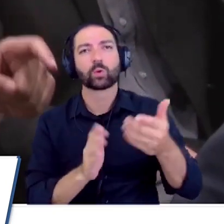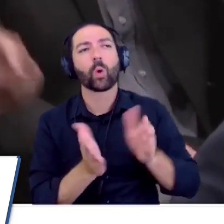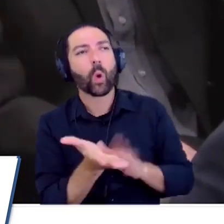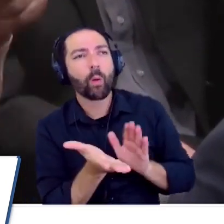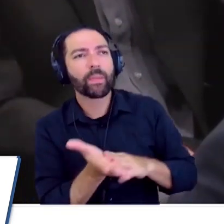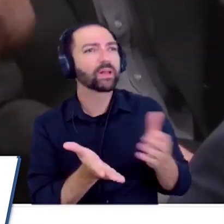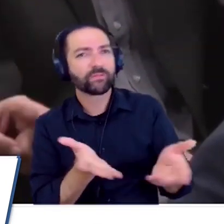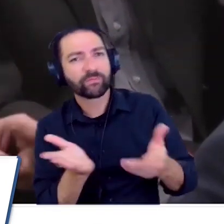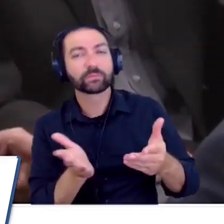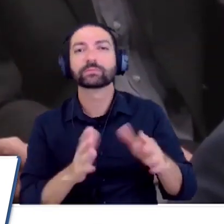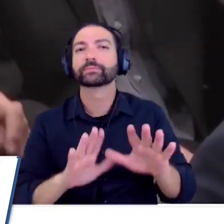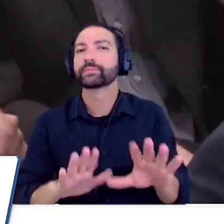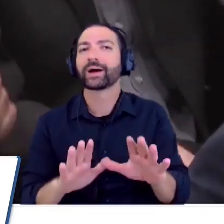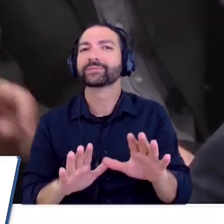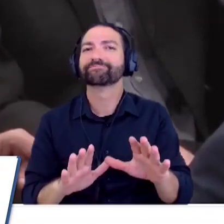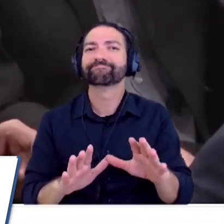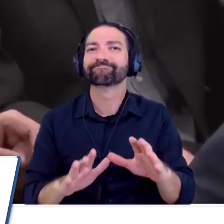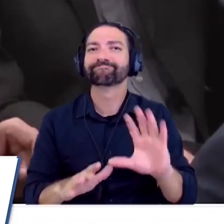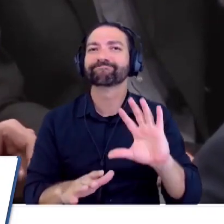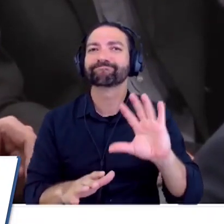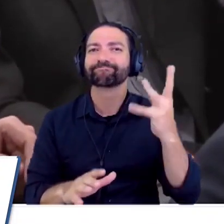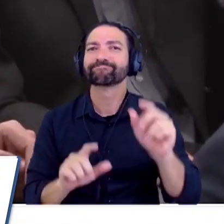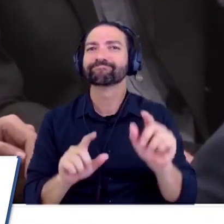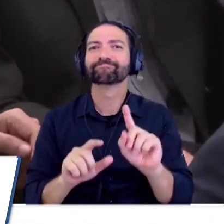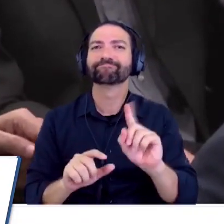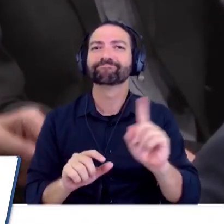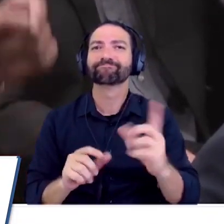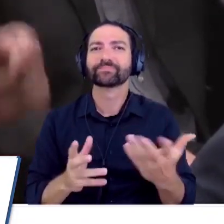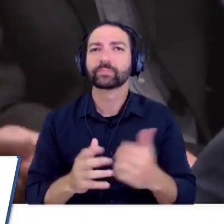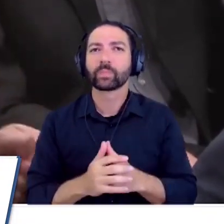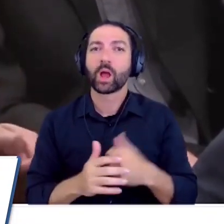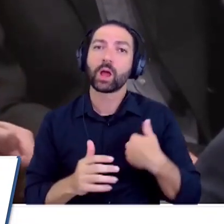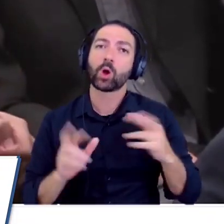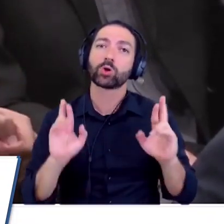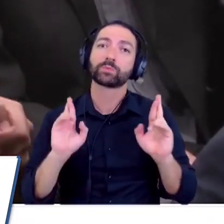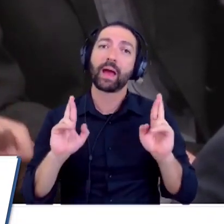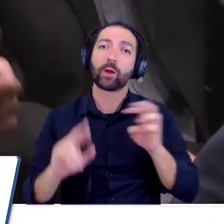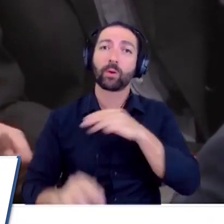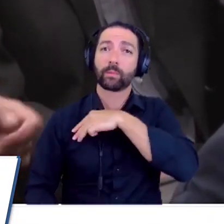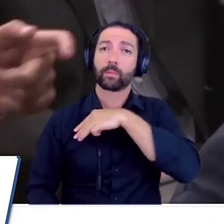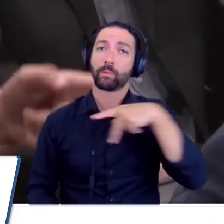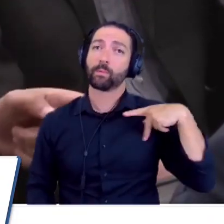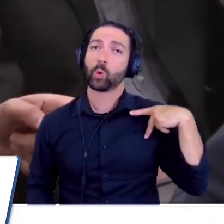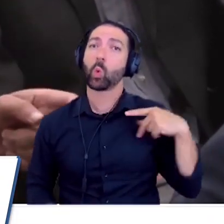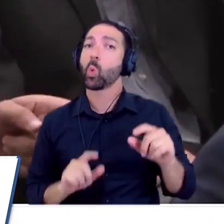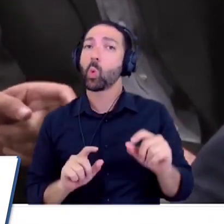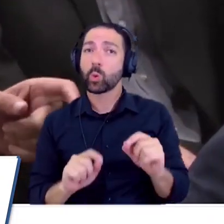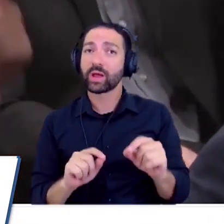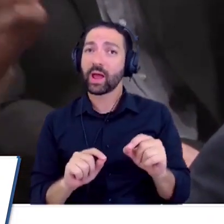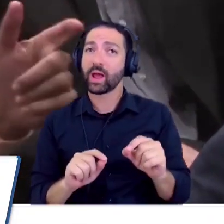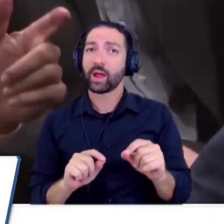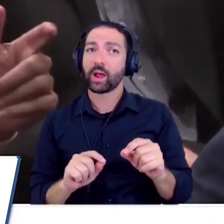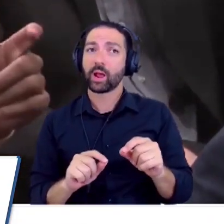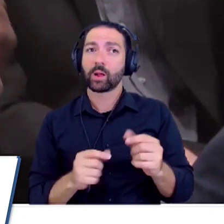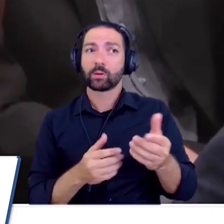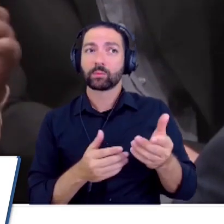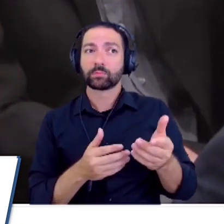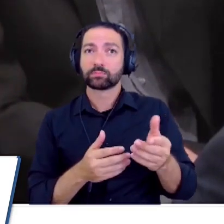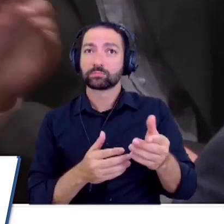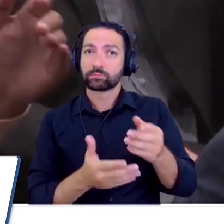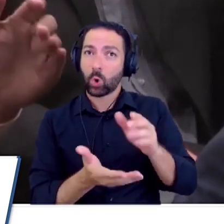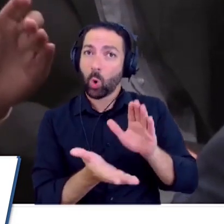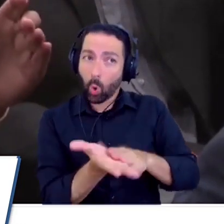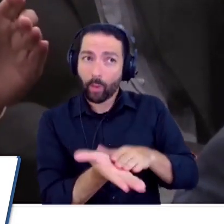entidades que é fornecedora de serviço, Gilson, e possa cobrar deles que eles credenciem. Porque